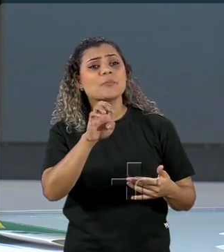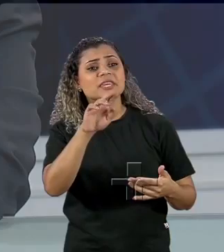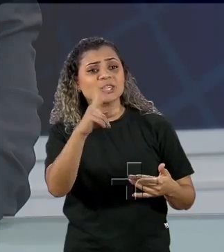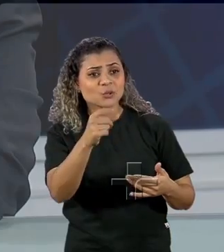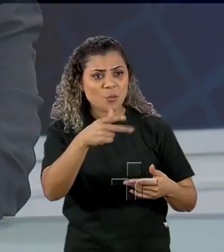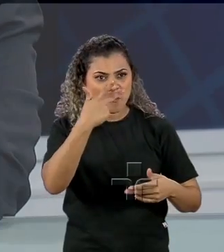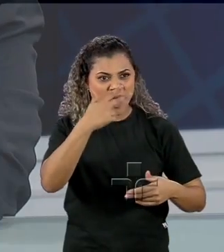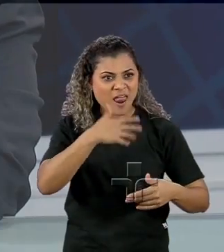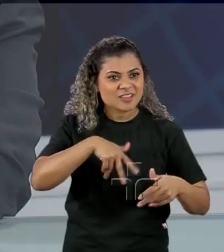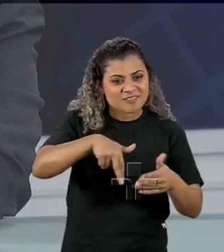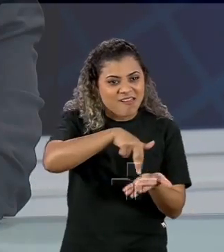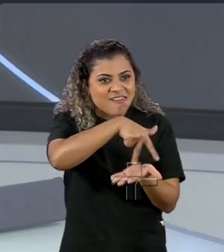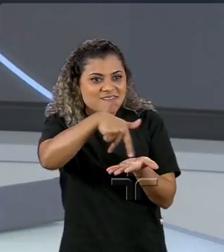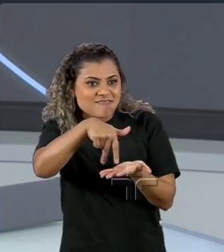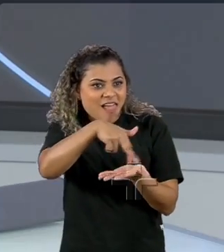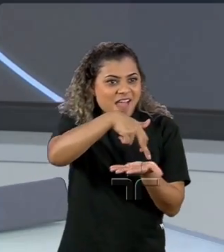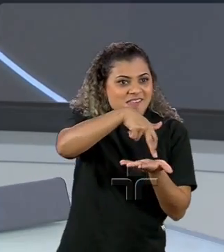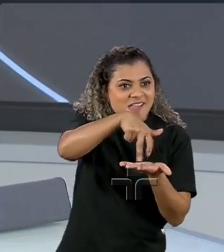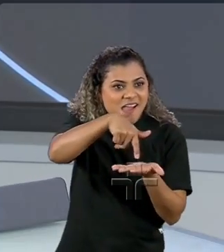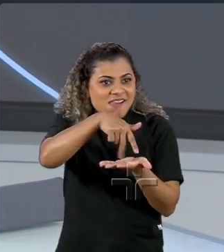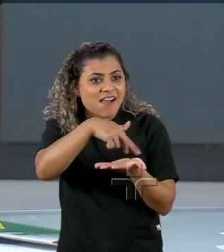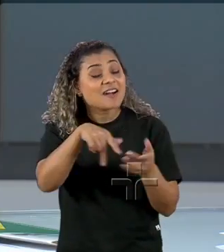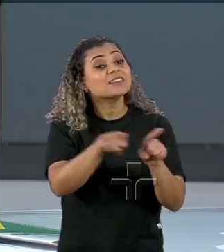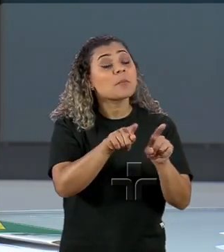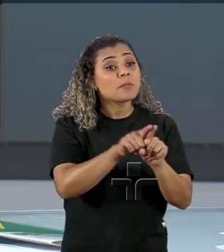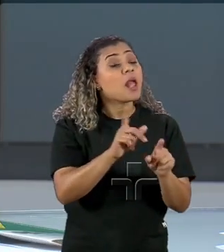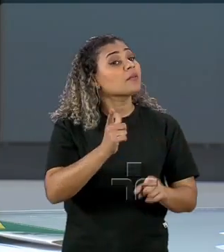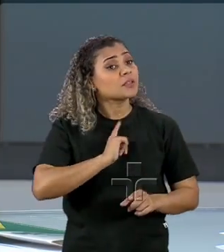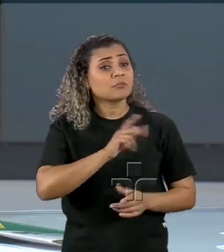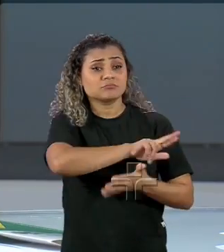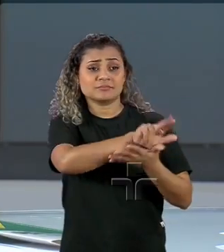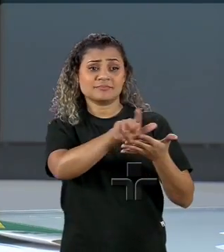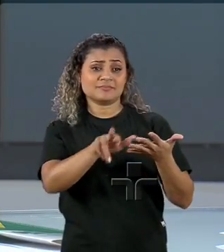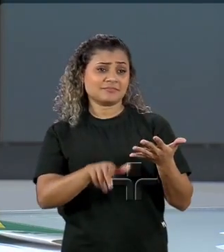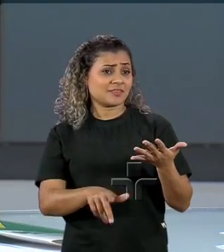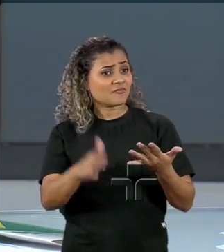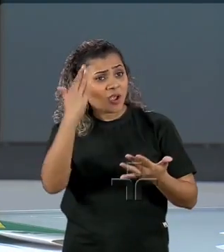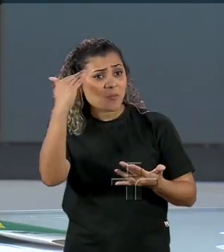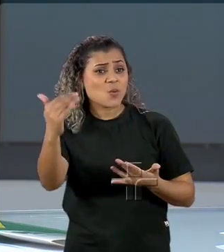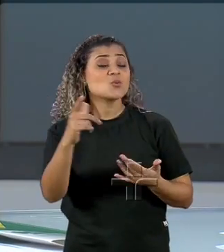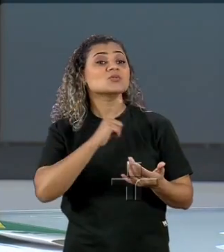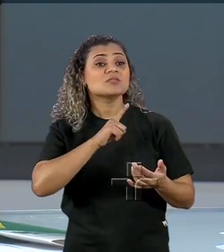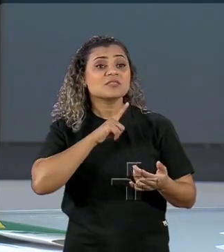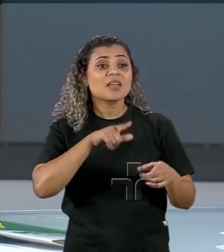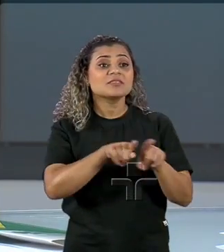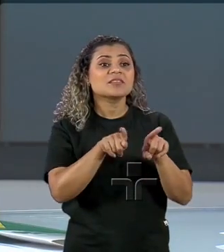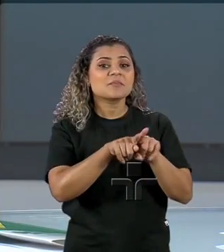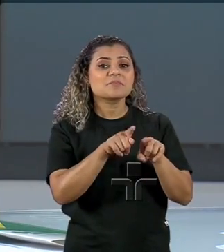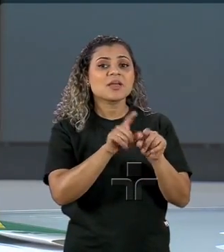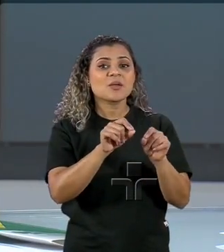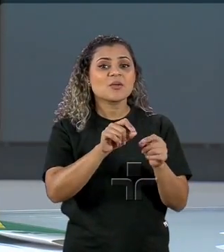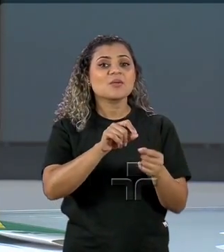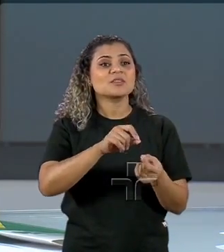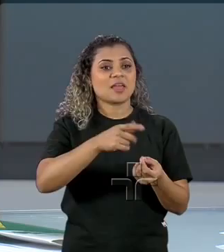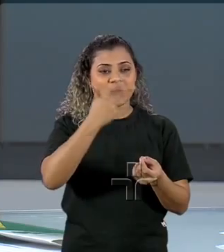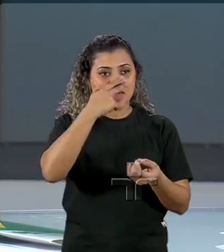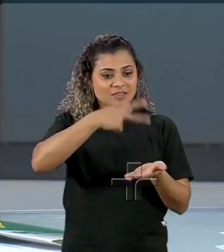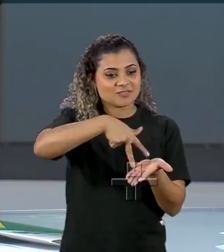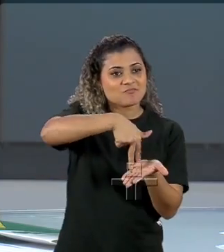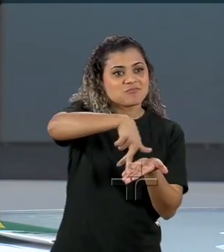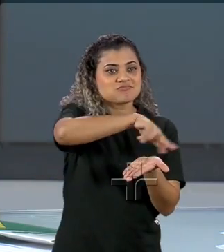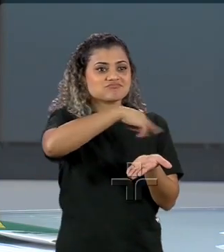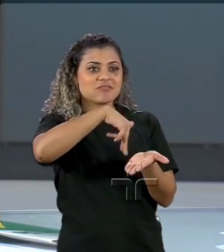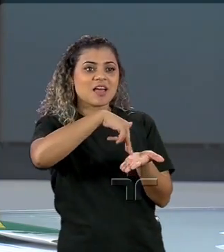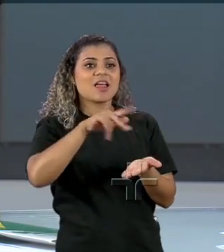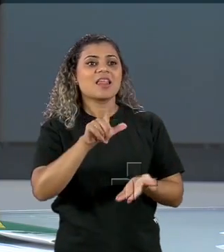futebol. A folha seca de Didi, a lambreta, que é aquele drible por trás, que no